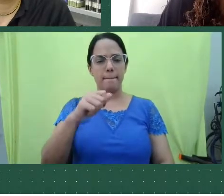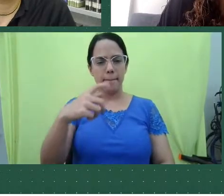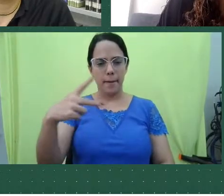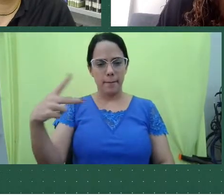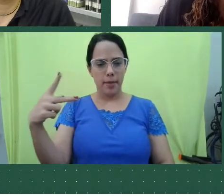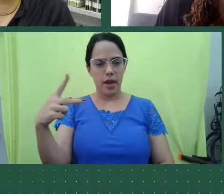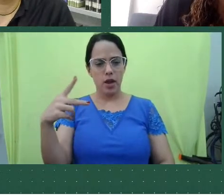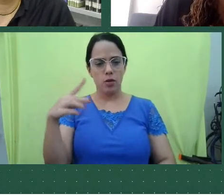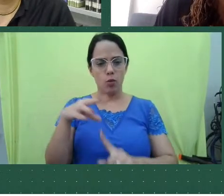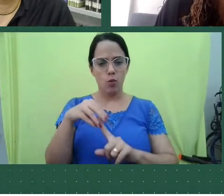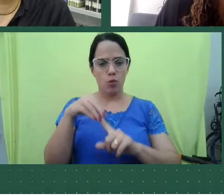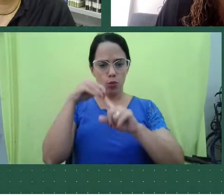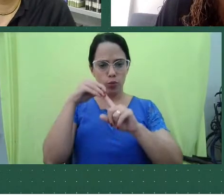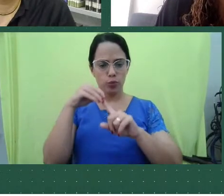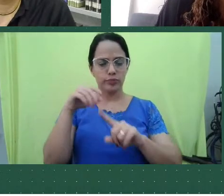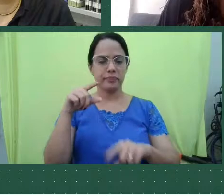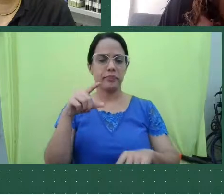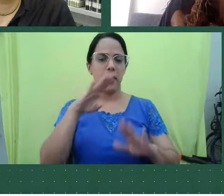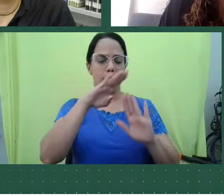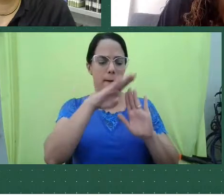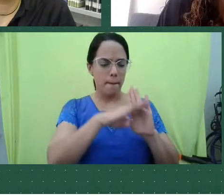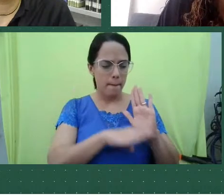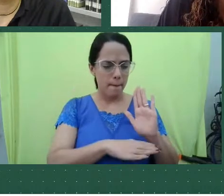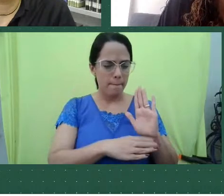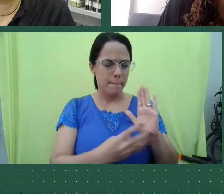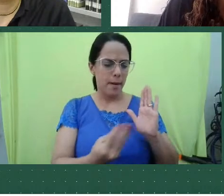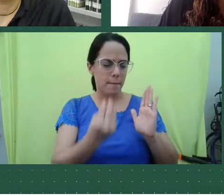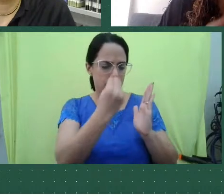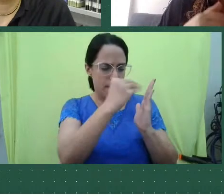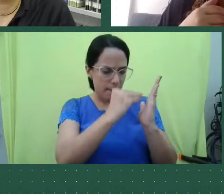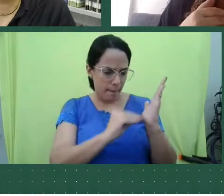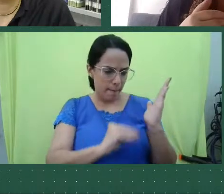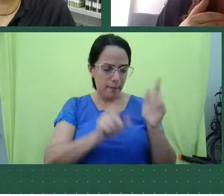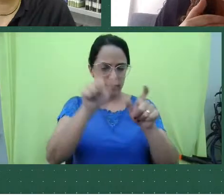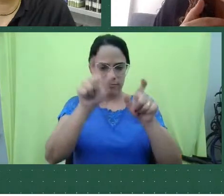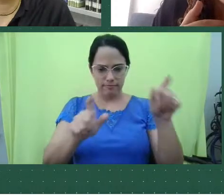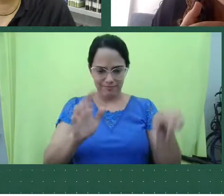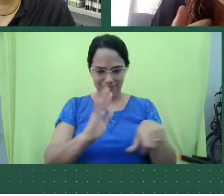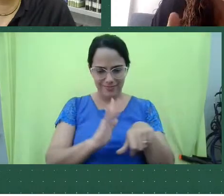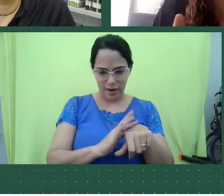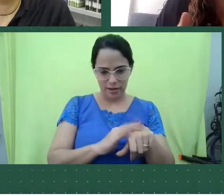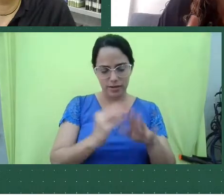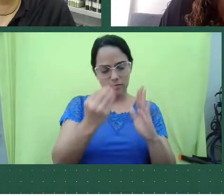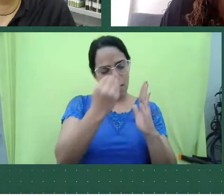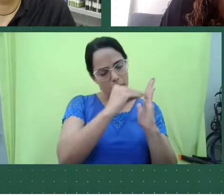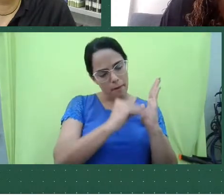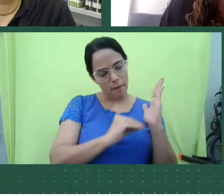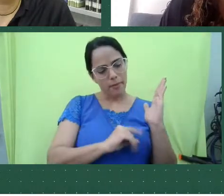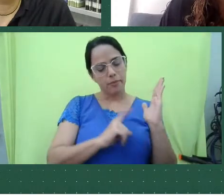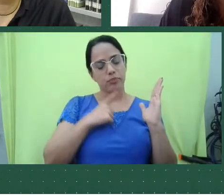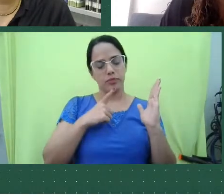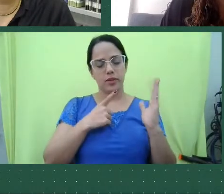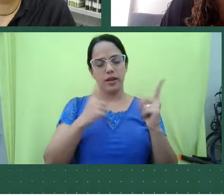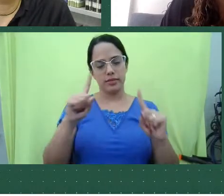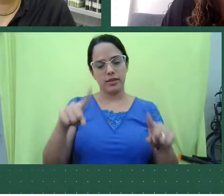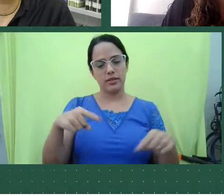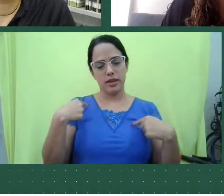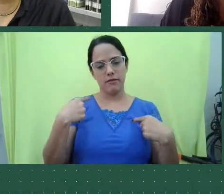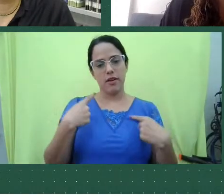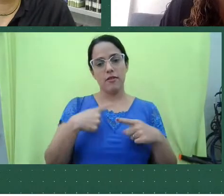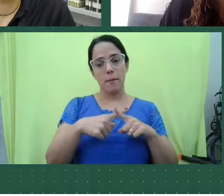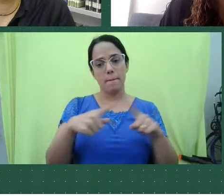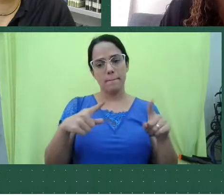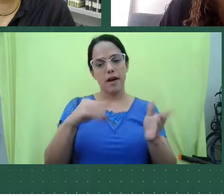de prontuário eletrônico. Tem muitos desafios. A gente está dando alguns passos, mas falta